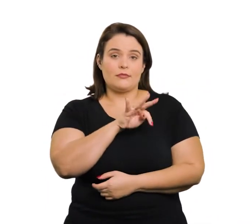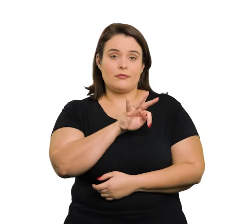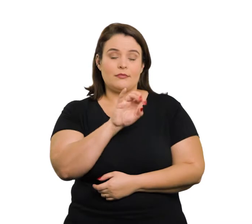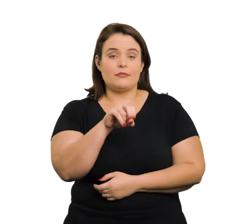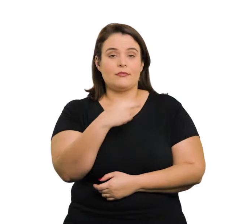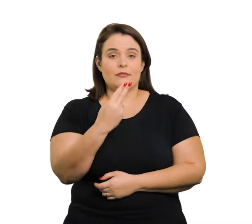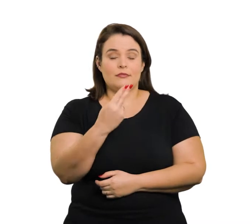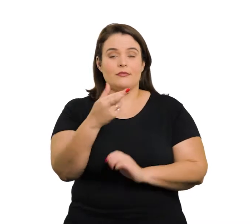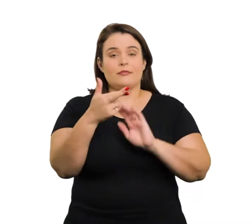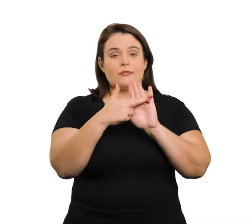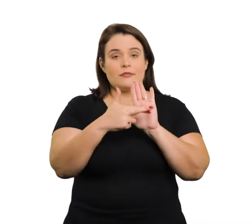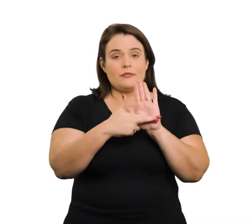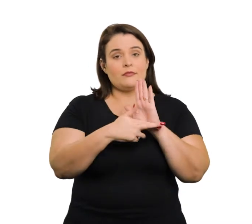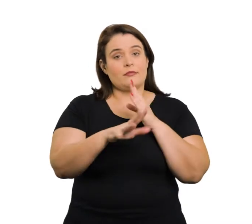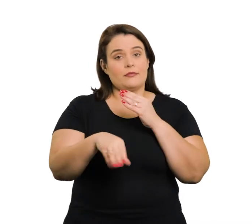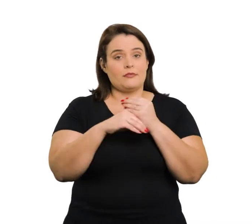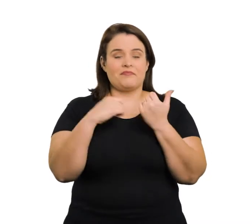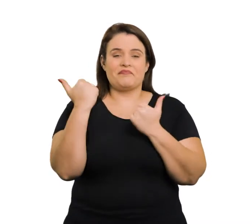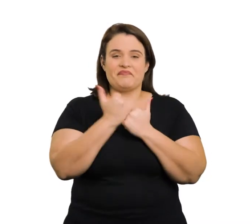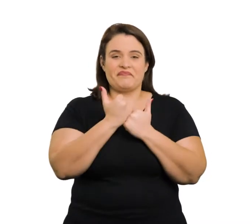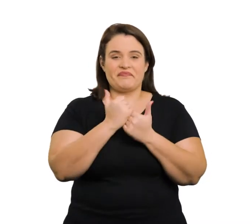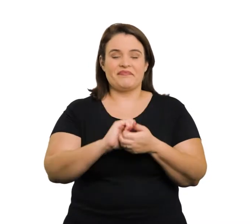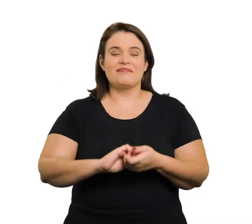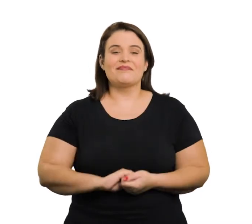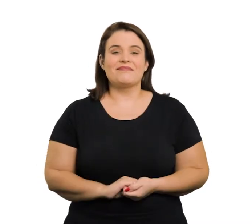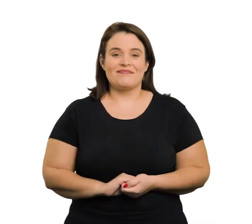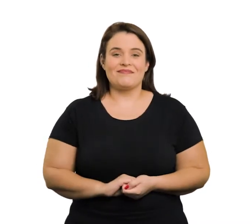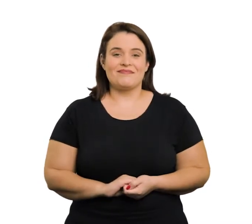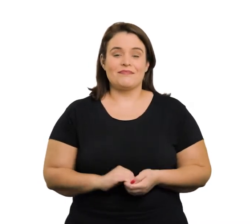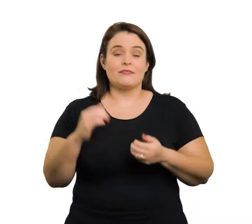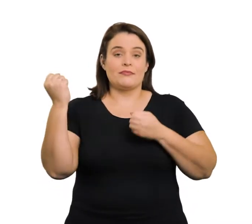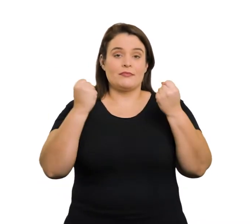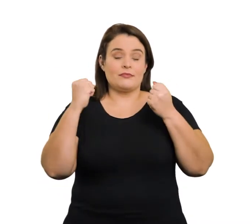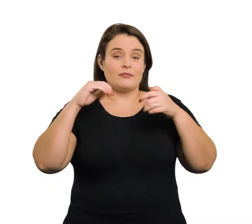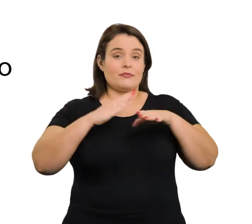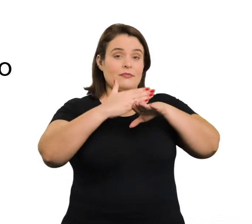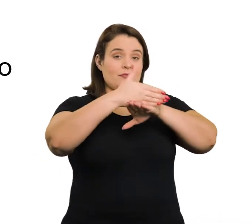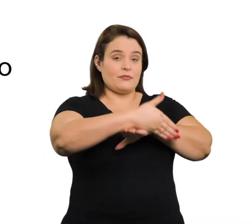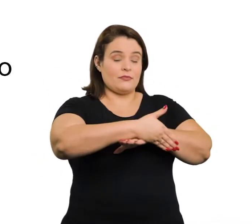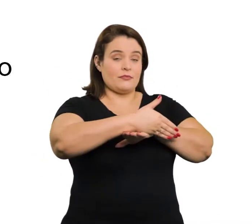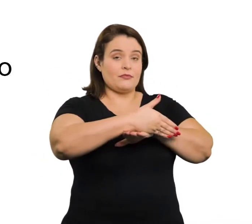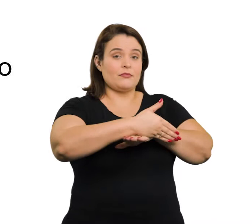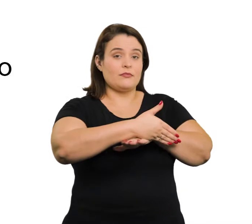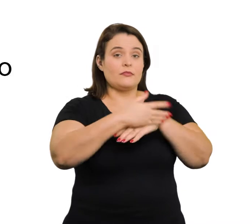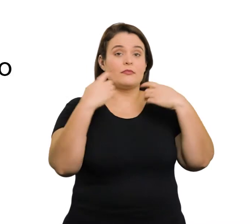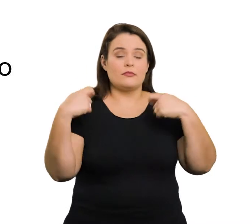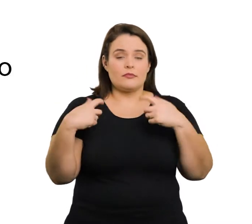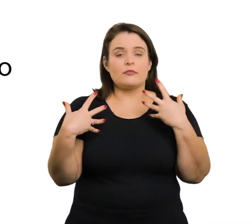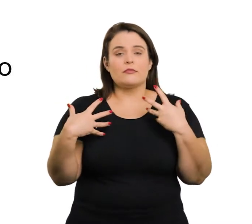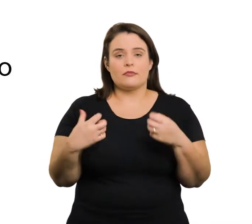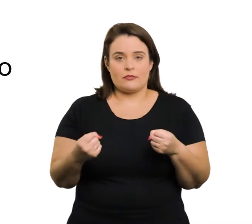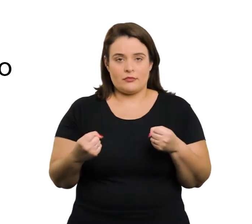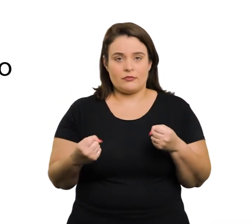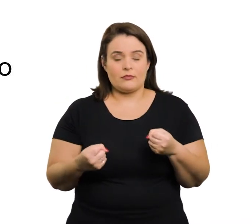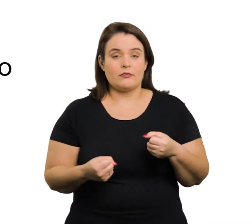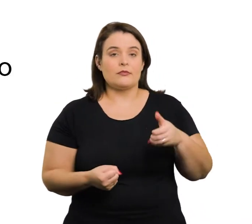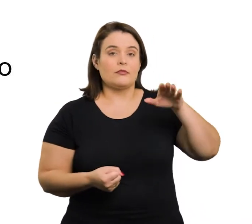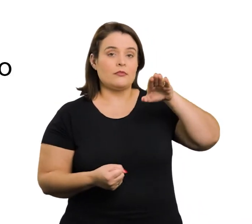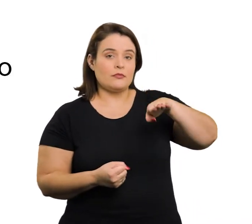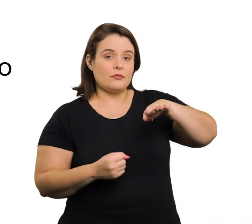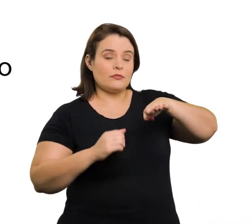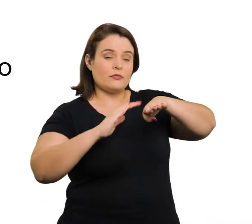técnicas da ABNT ou por norma que venha a substituí-las. Para a entrada de veículos,